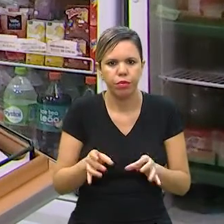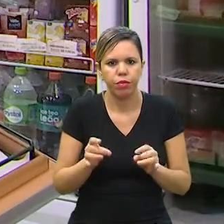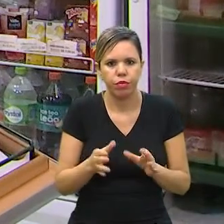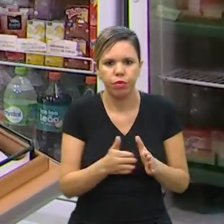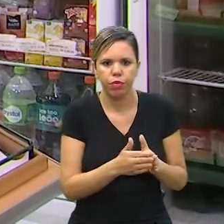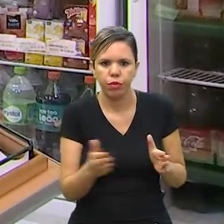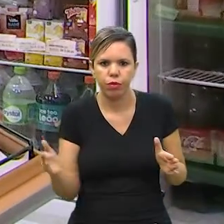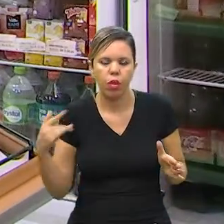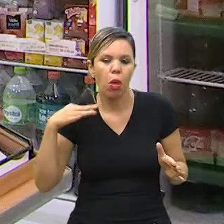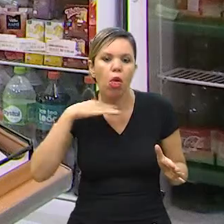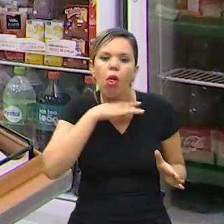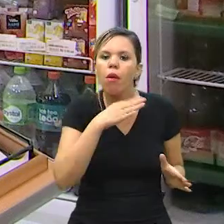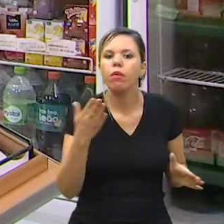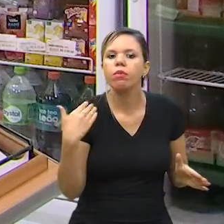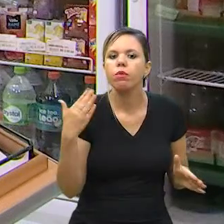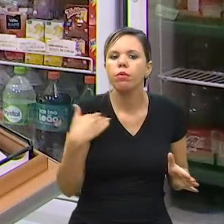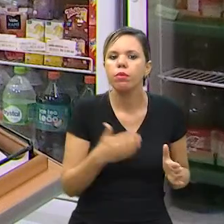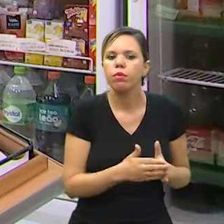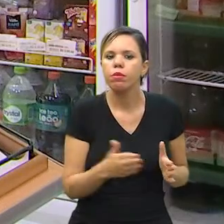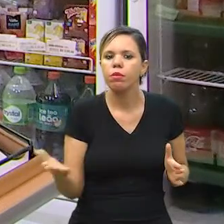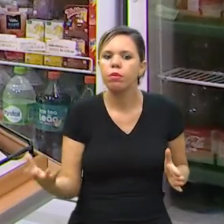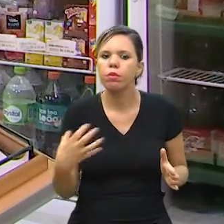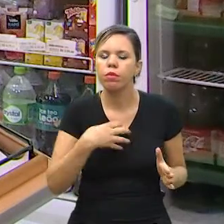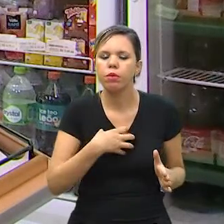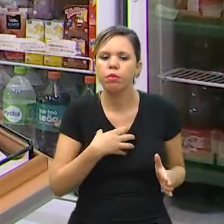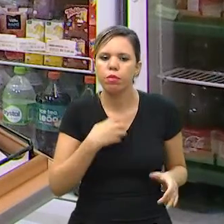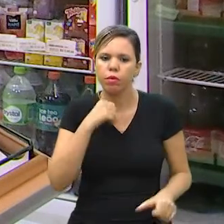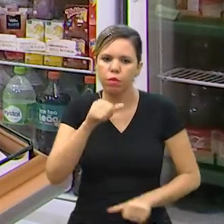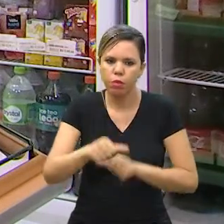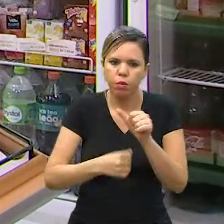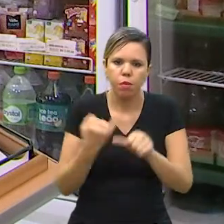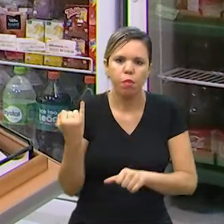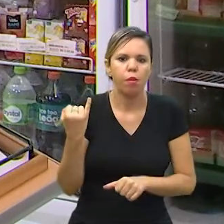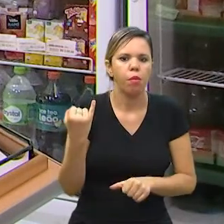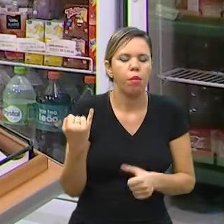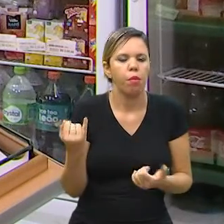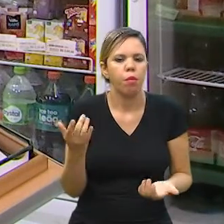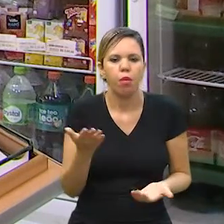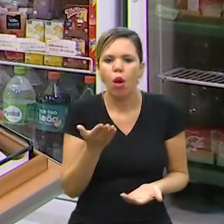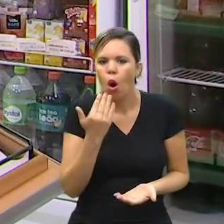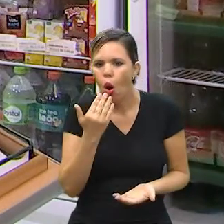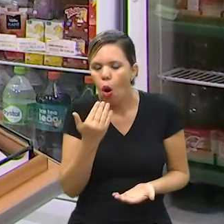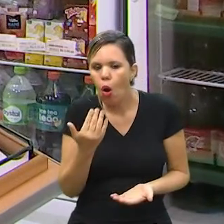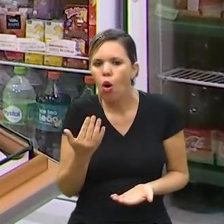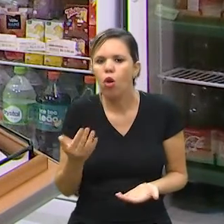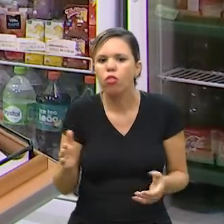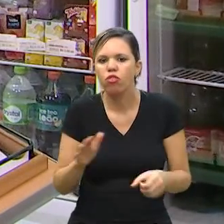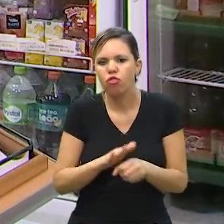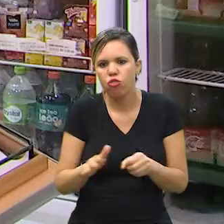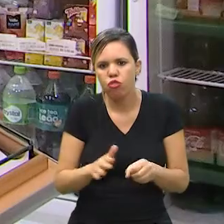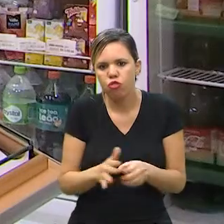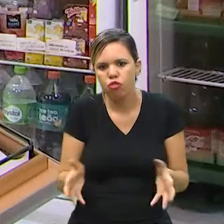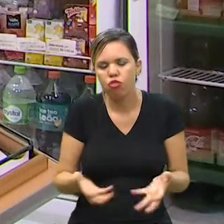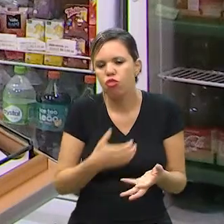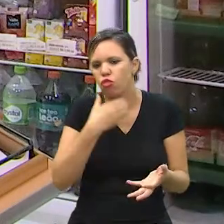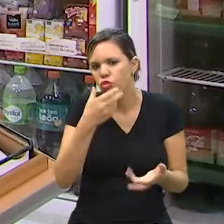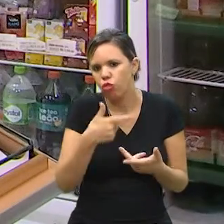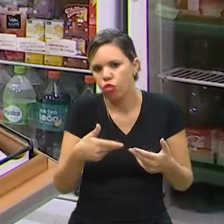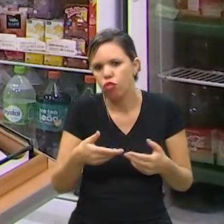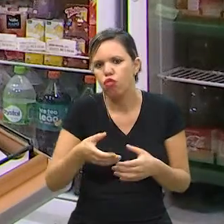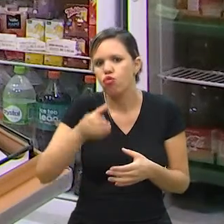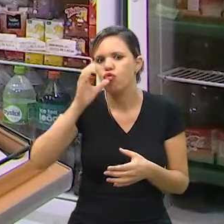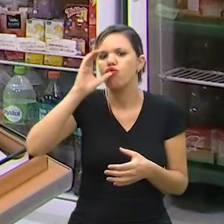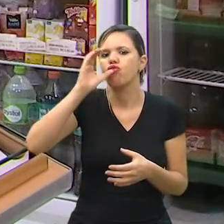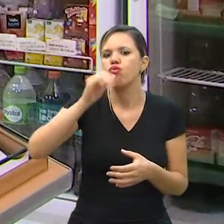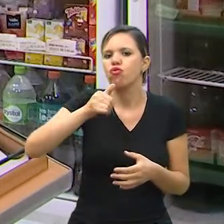vendas no verão. Nesse período, a gente sente uma mudança significativa no consumo de hortaliças, frutas,